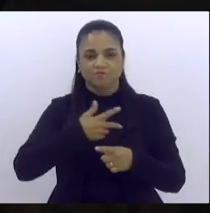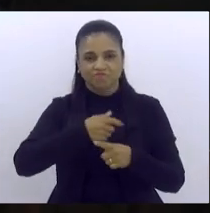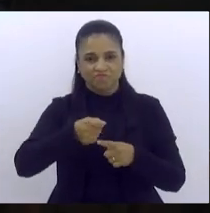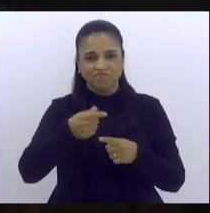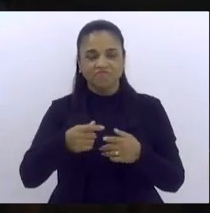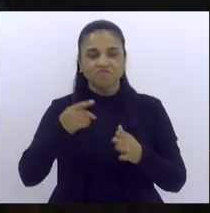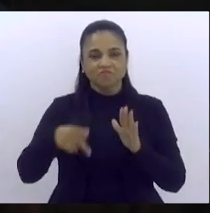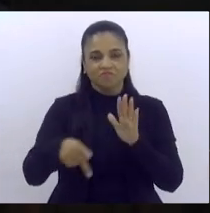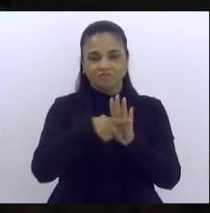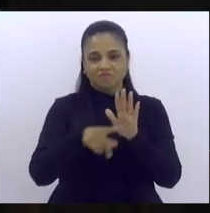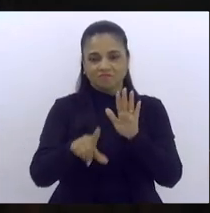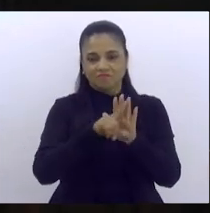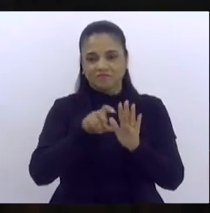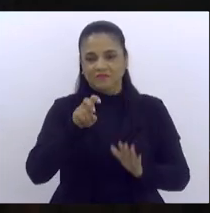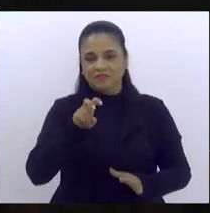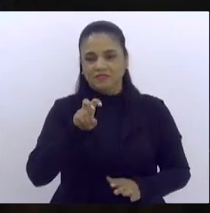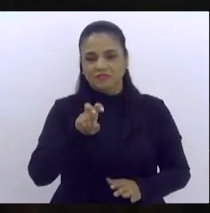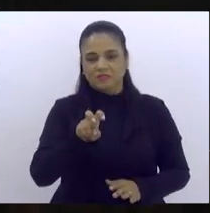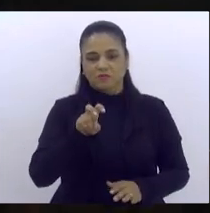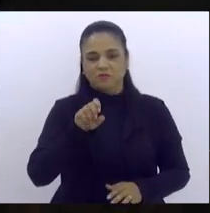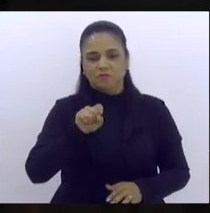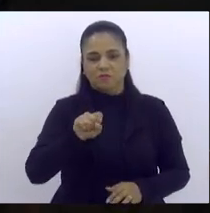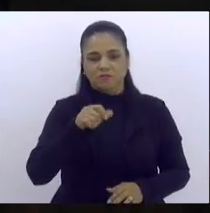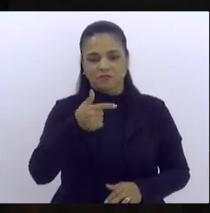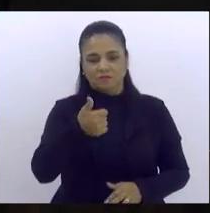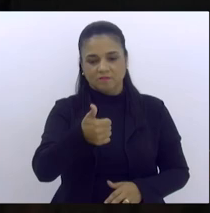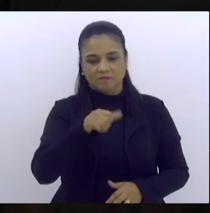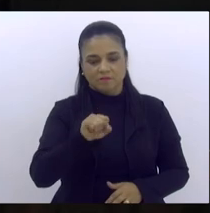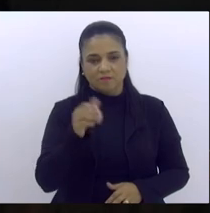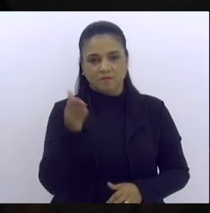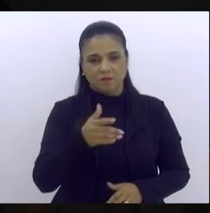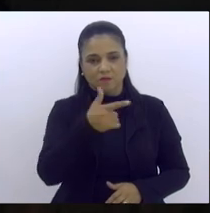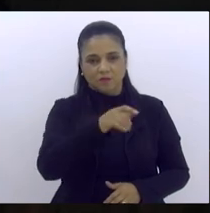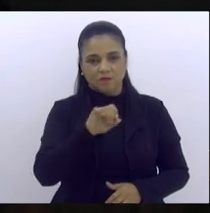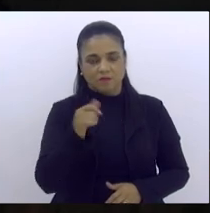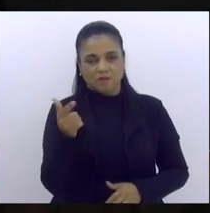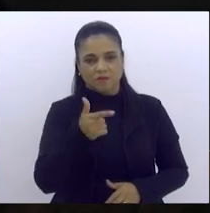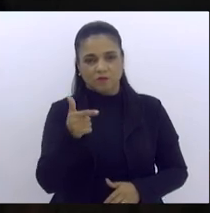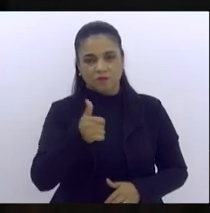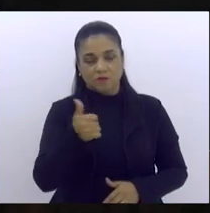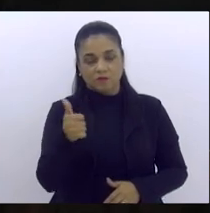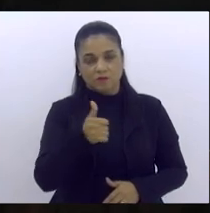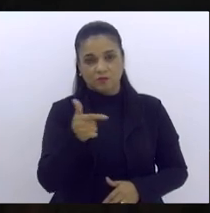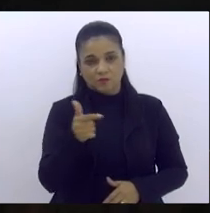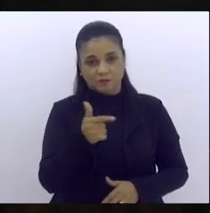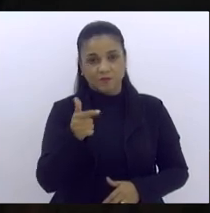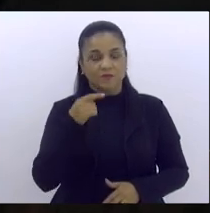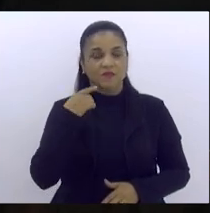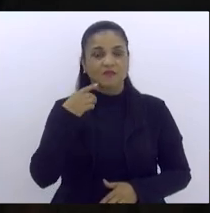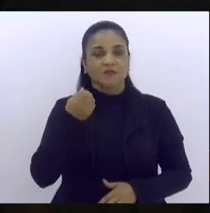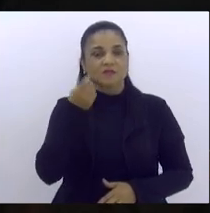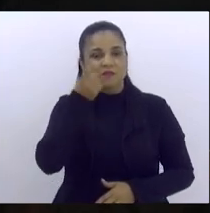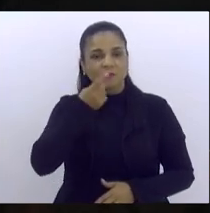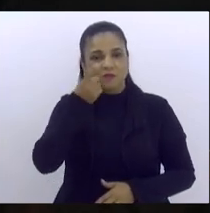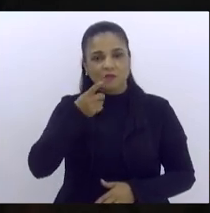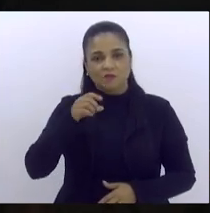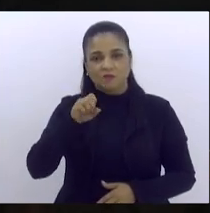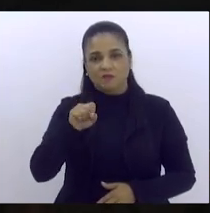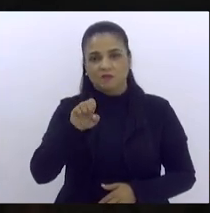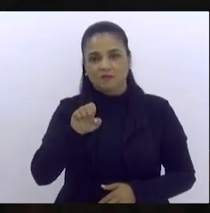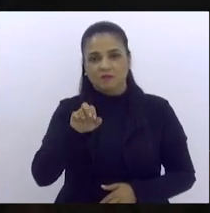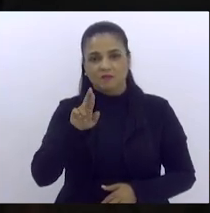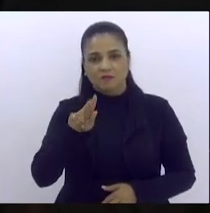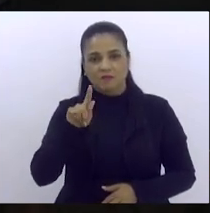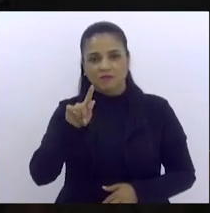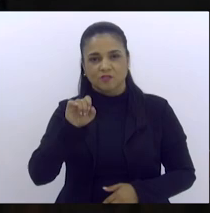Anuncio, projeto de lei número 5.810/2022, de autoria do deputado doutor Serginho, que dispõe sobre reconhecer o